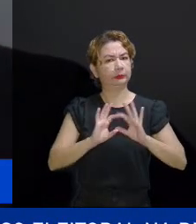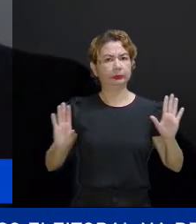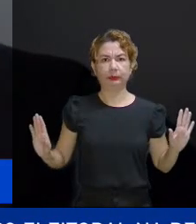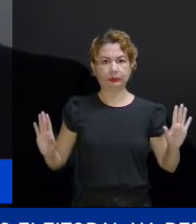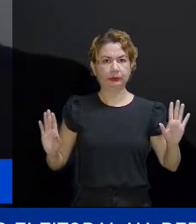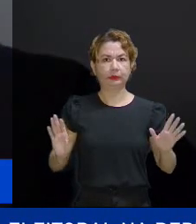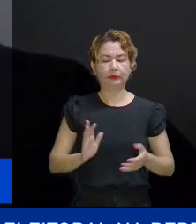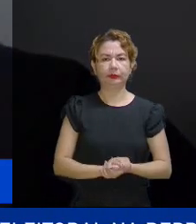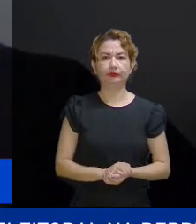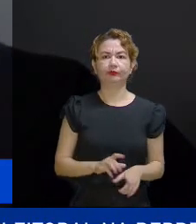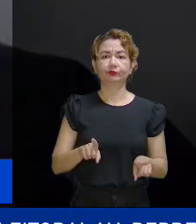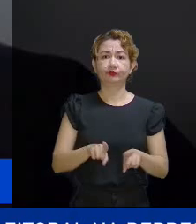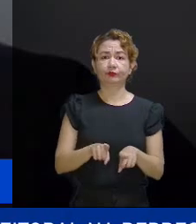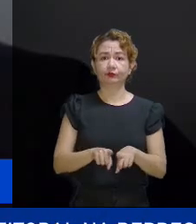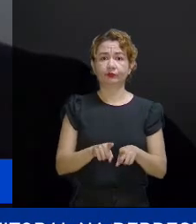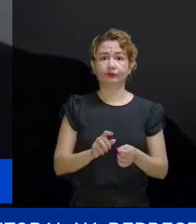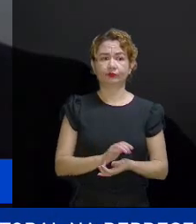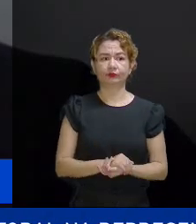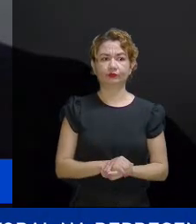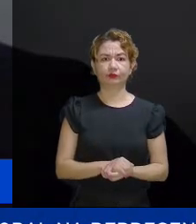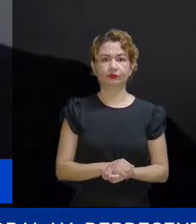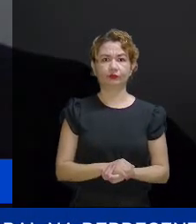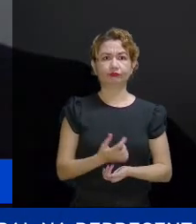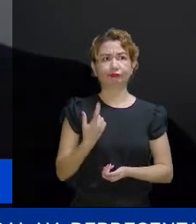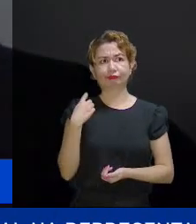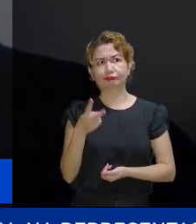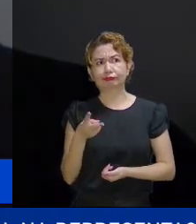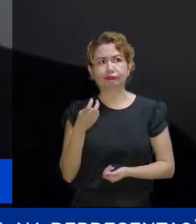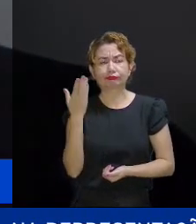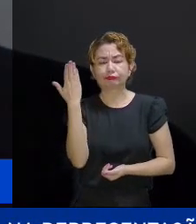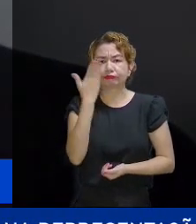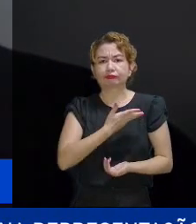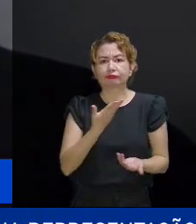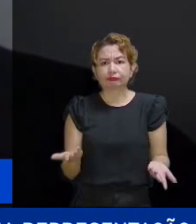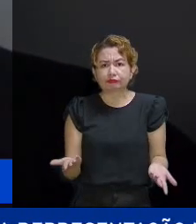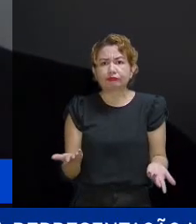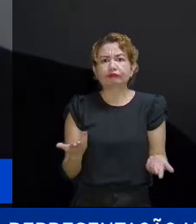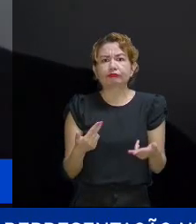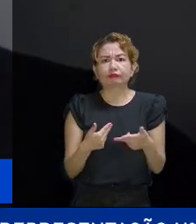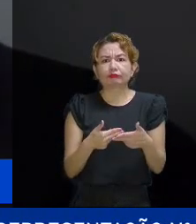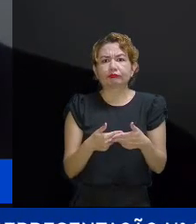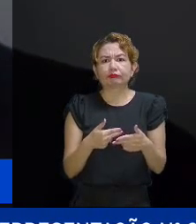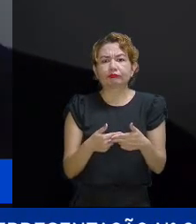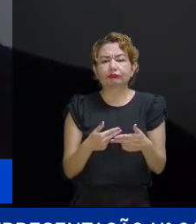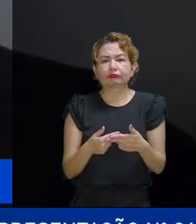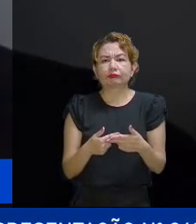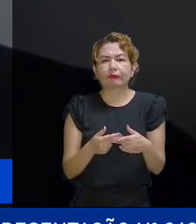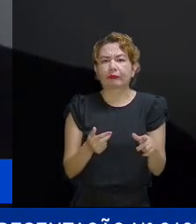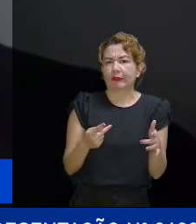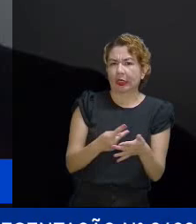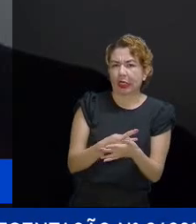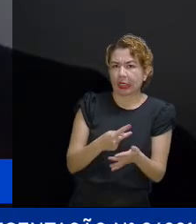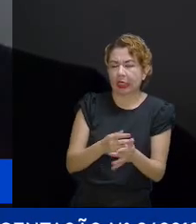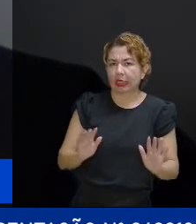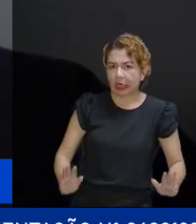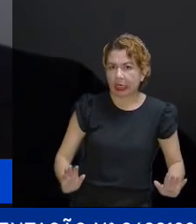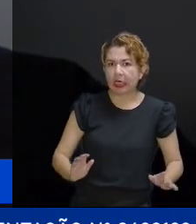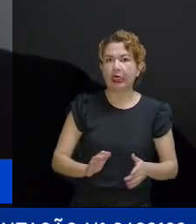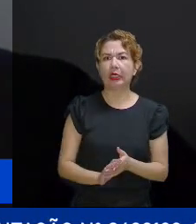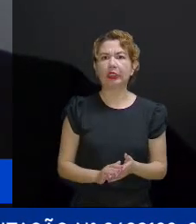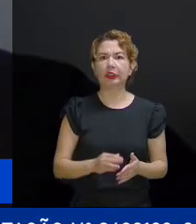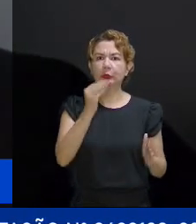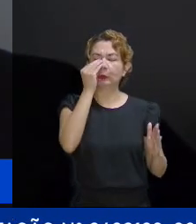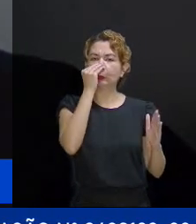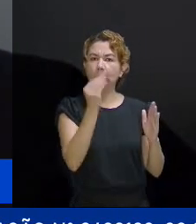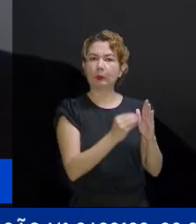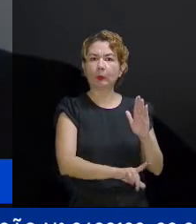Diante disso, senhor presidente, eu vejo que não há provas de que houve favorecimento indevido ou de transgressão